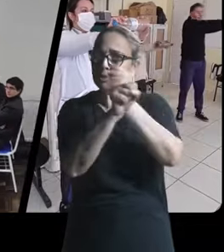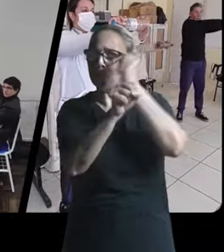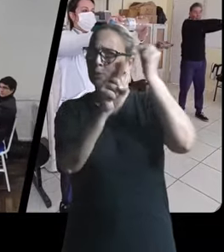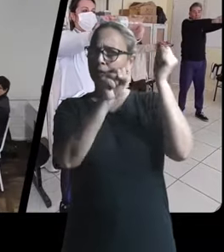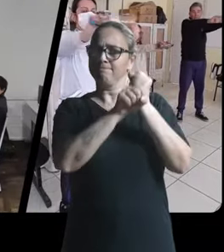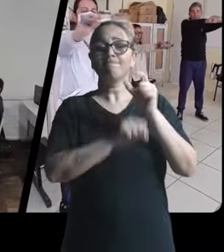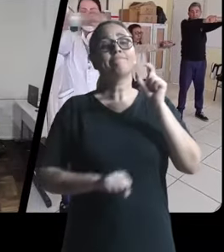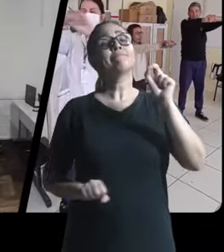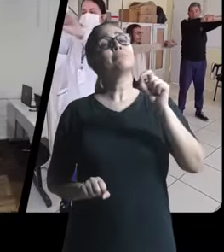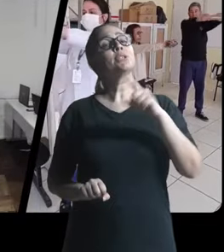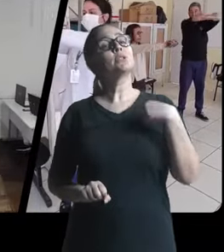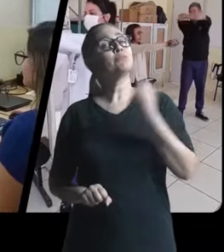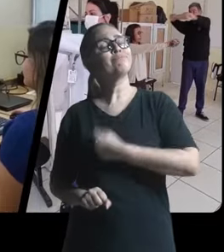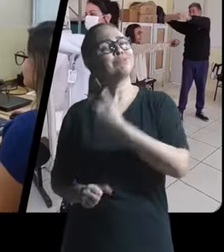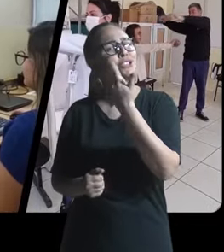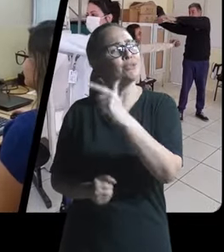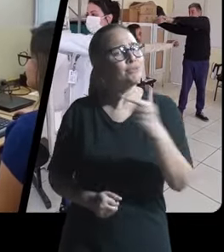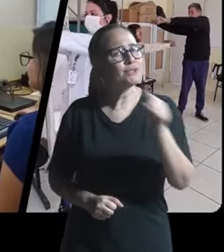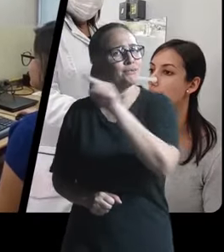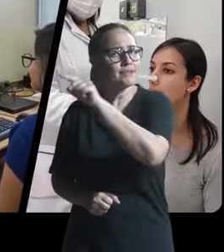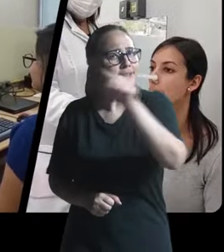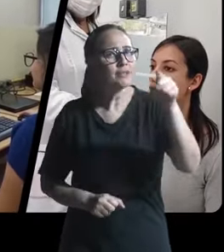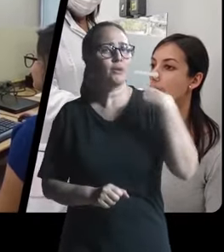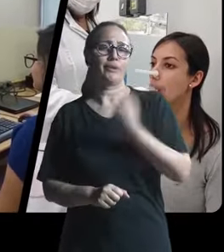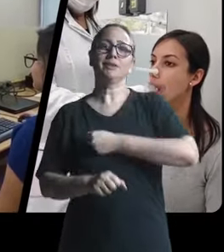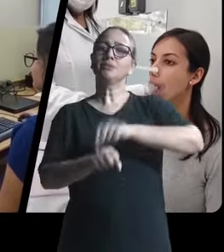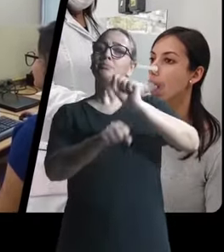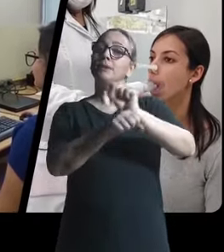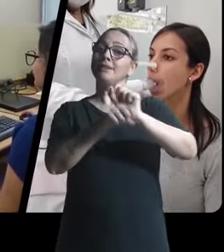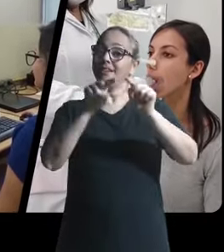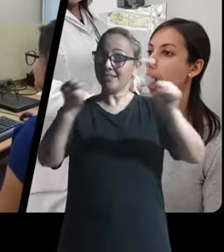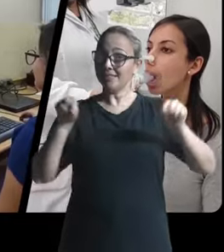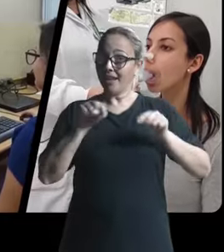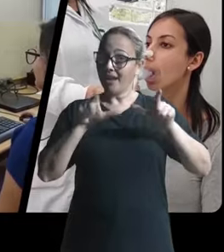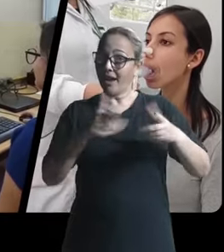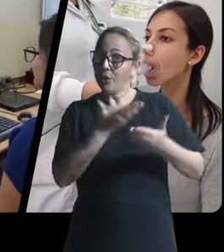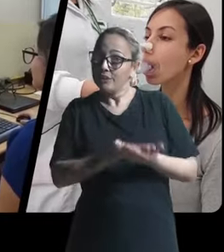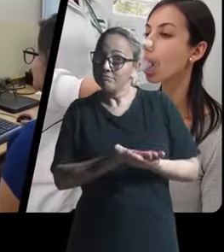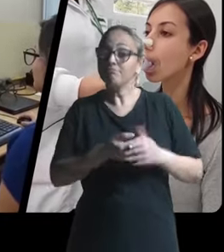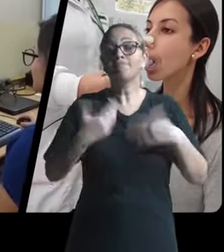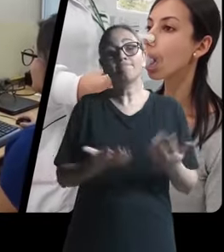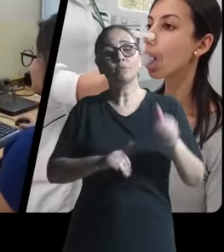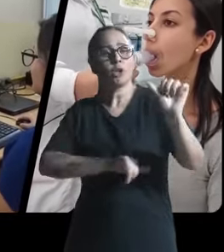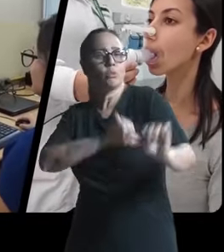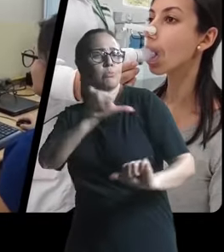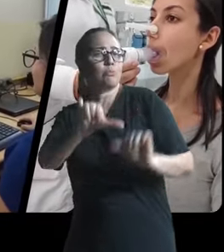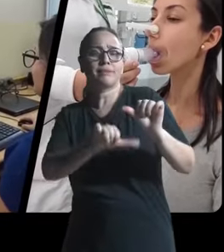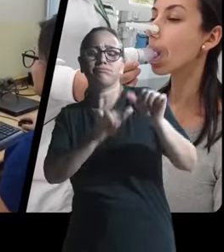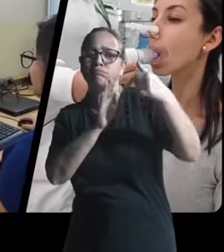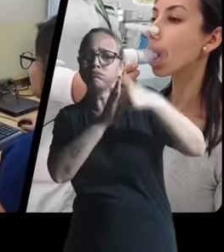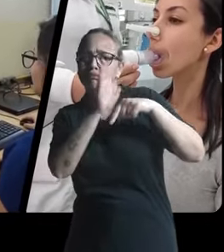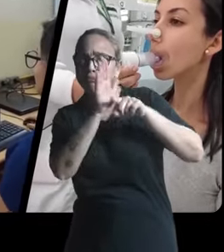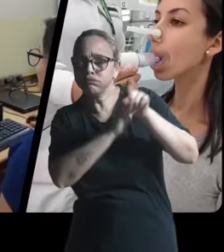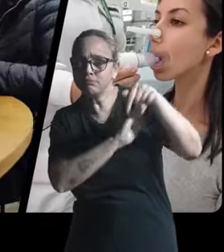a toda essa história da Urcamp que vocês construíram. O que seria de nós se não tivéssemos vocês nos esperando na sala de